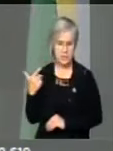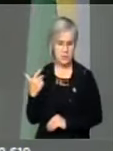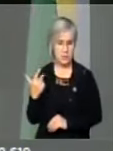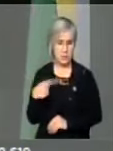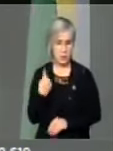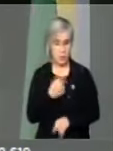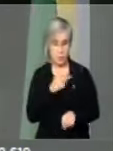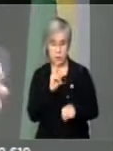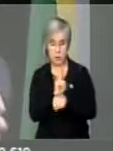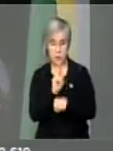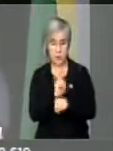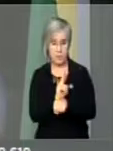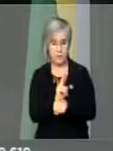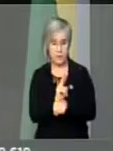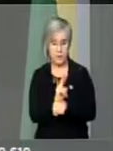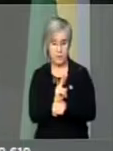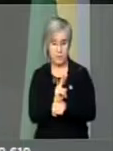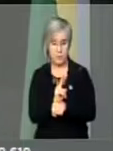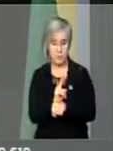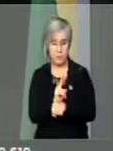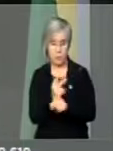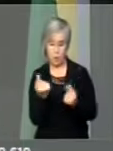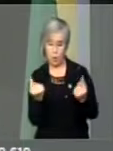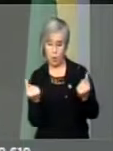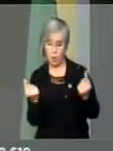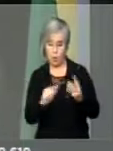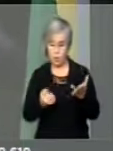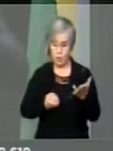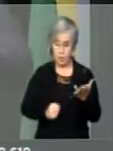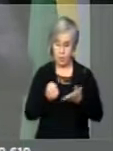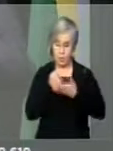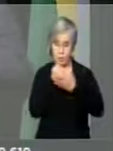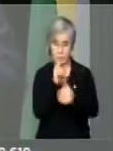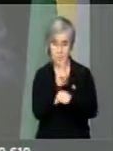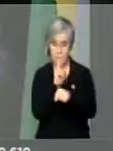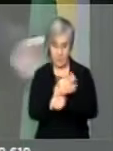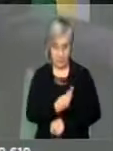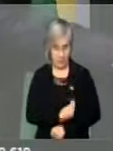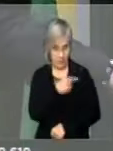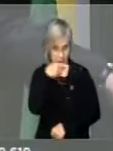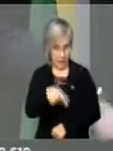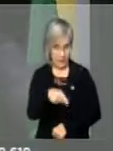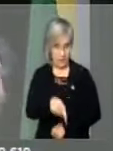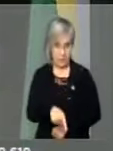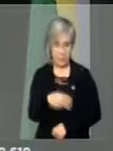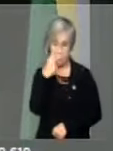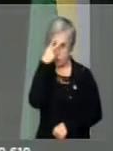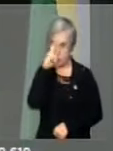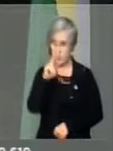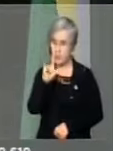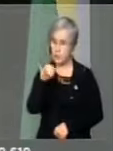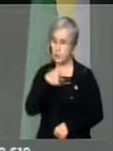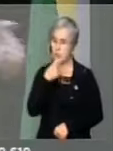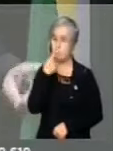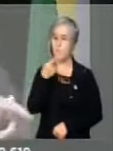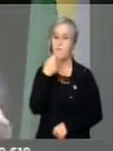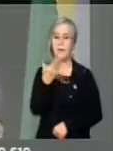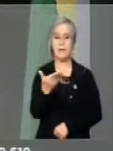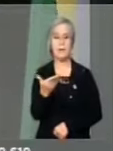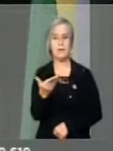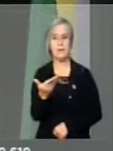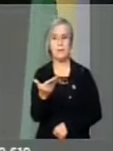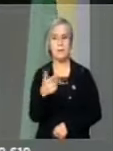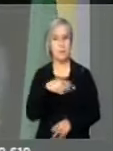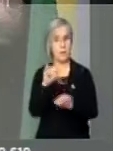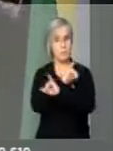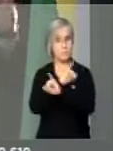defendemos, quando somos contra o aborto e defendemos a vida, por exemplo. Aqui nessa tribuna, 2 dias atrás, eu fiz um pronunciamento, está nas minhas redes